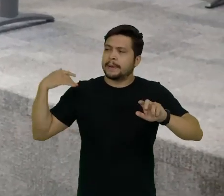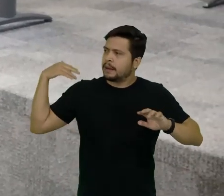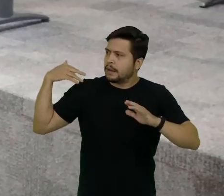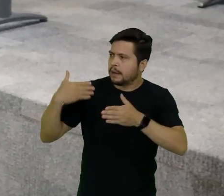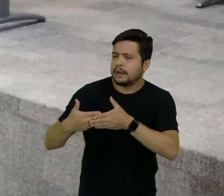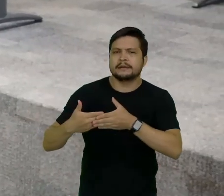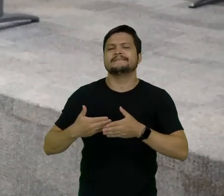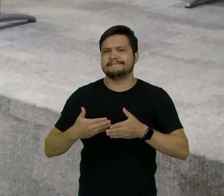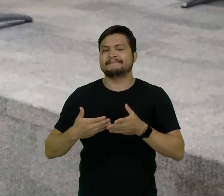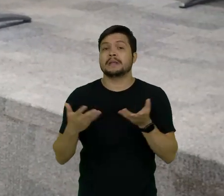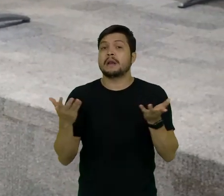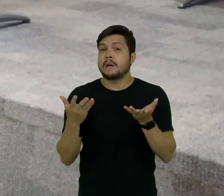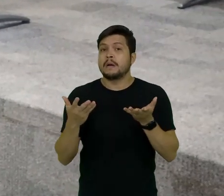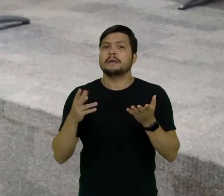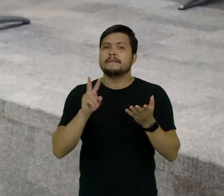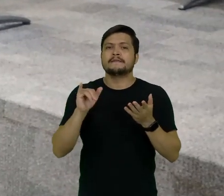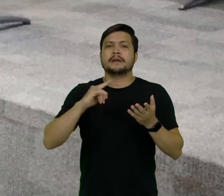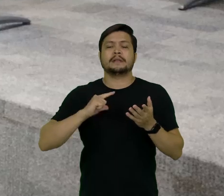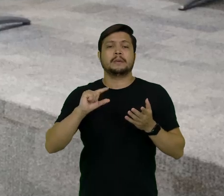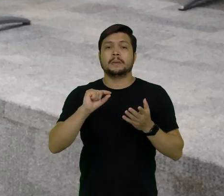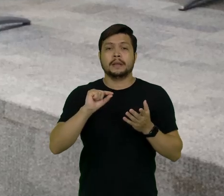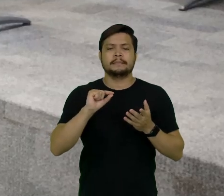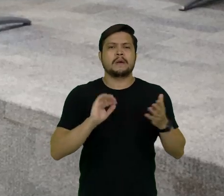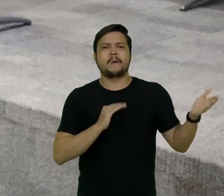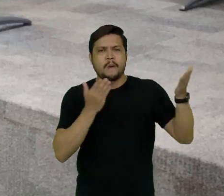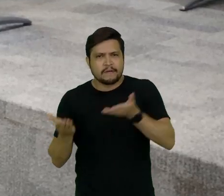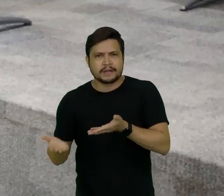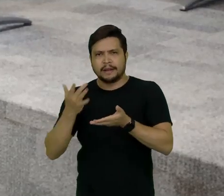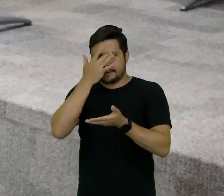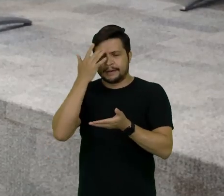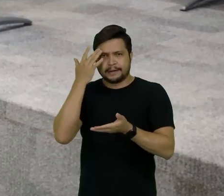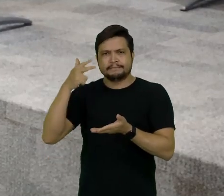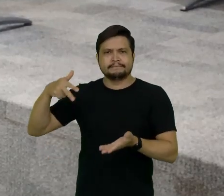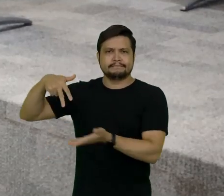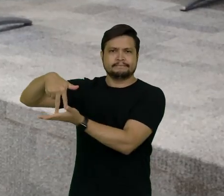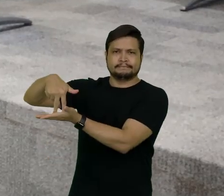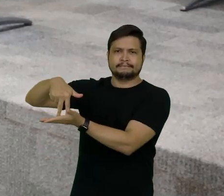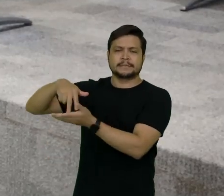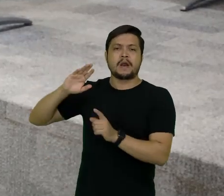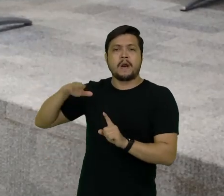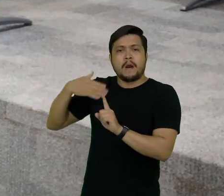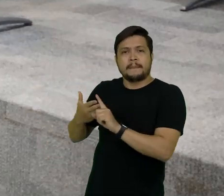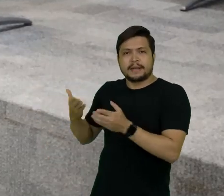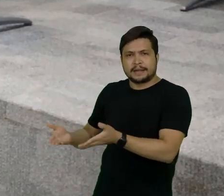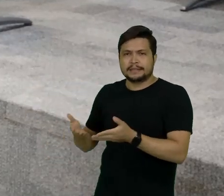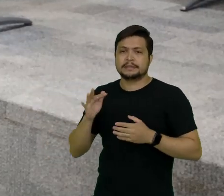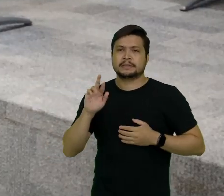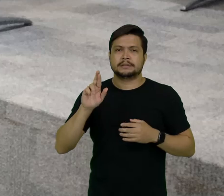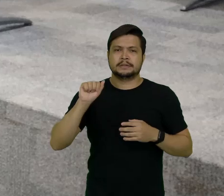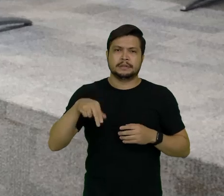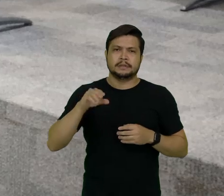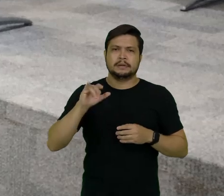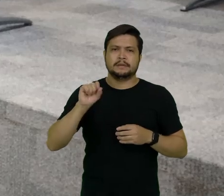nesta caminhada. E, como forma de agradecimento, gostaríamos de chamar para receber uma homenagem o senhor Francisco